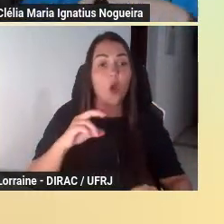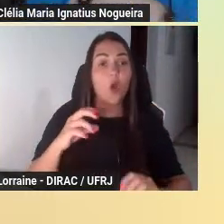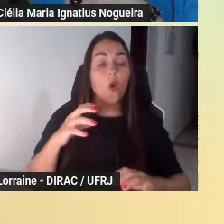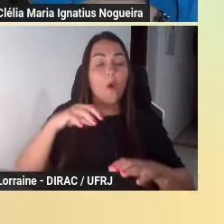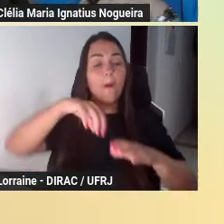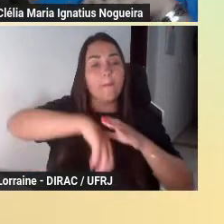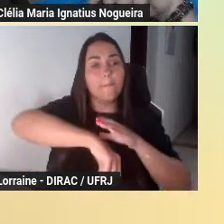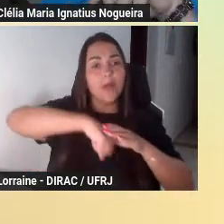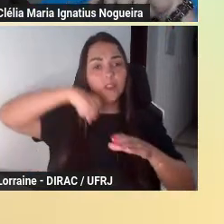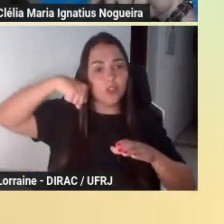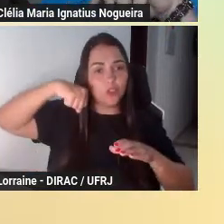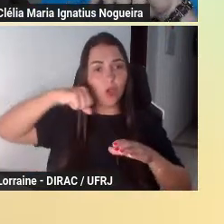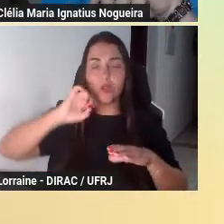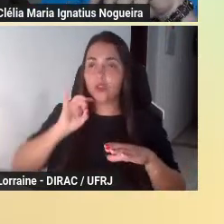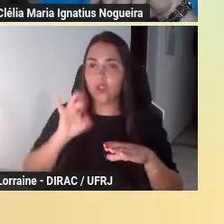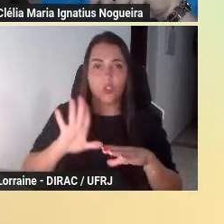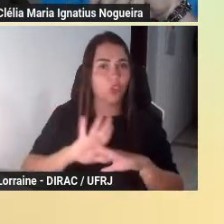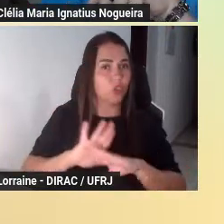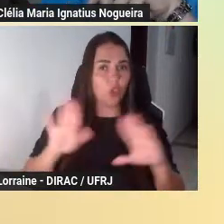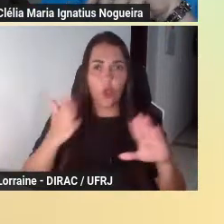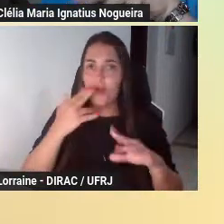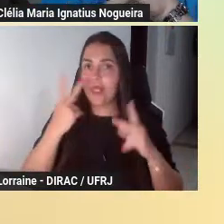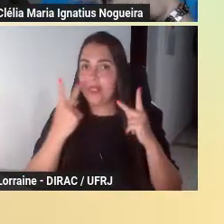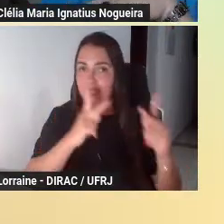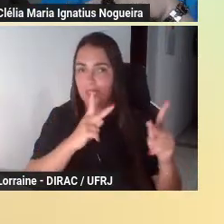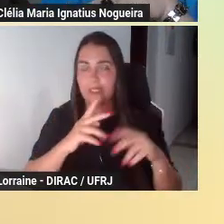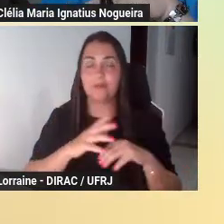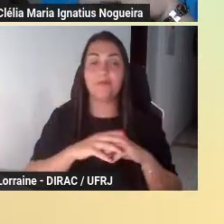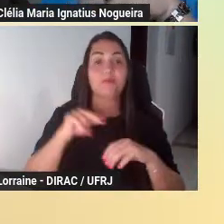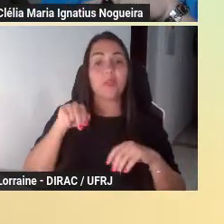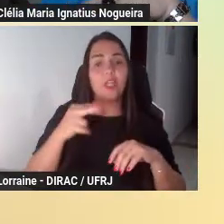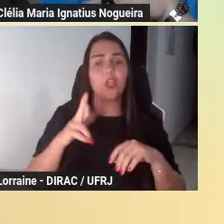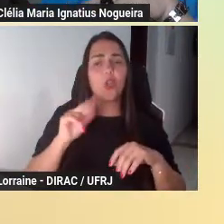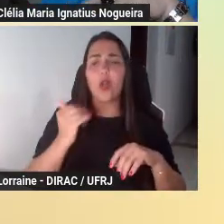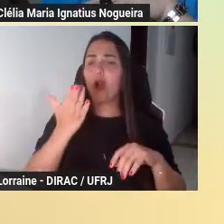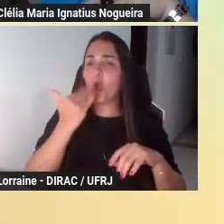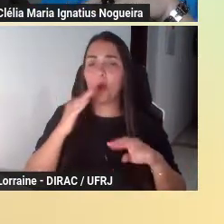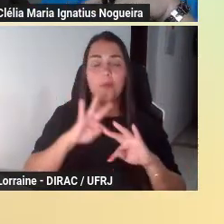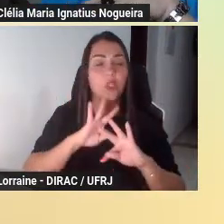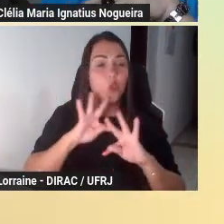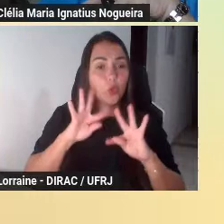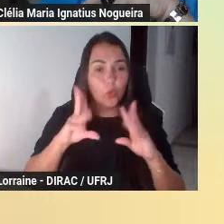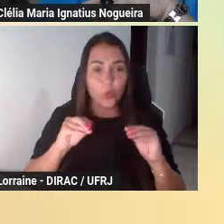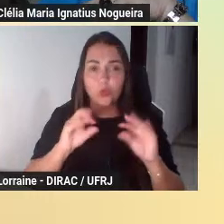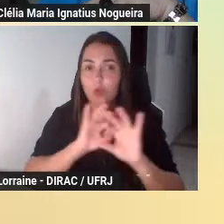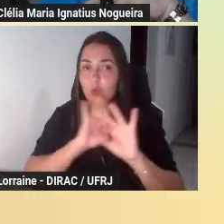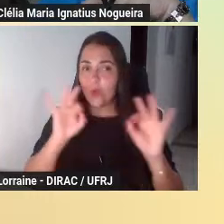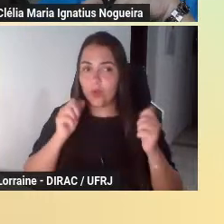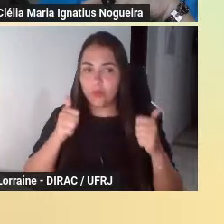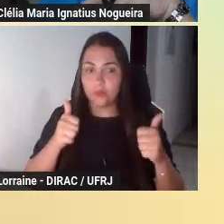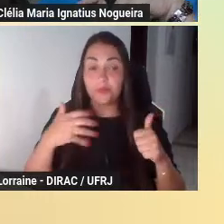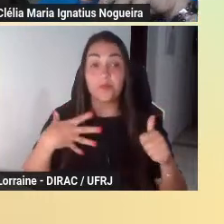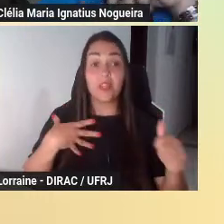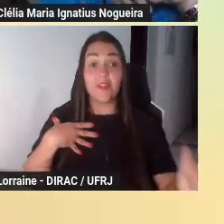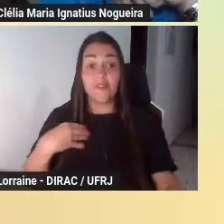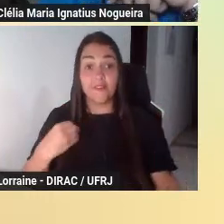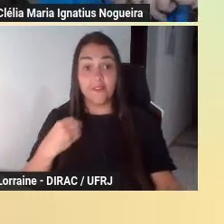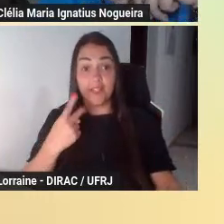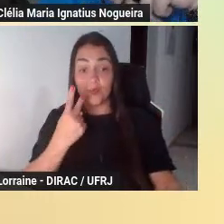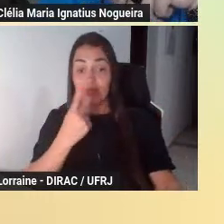dele, tá? Essa minha norinha come de tudo, ele é muito legal. O filho deles, o